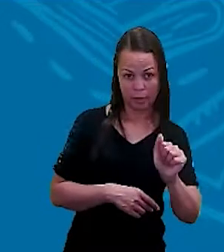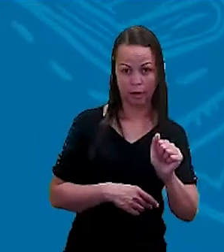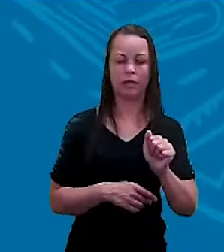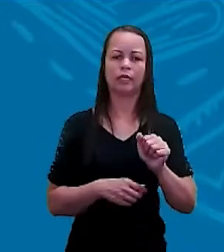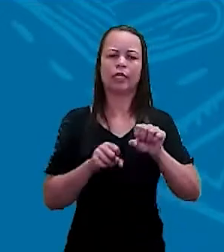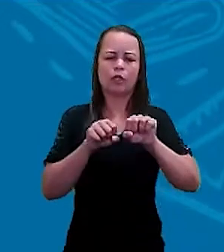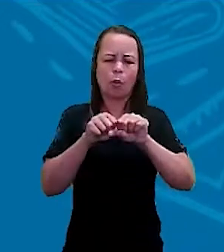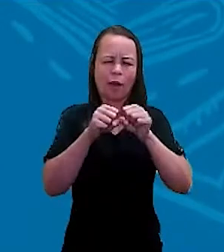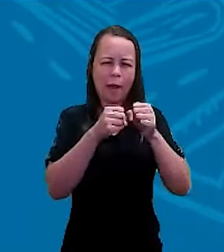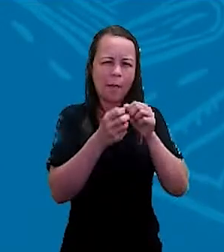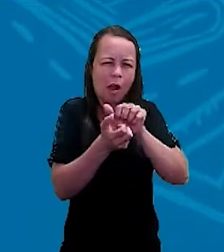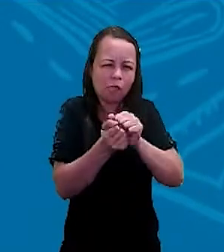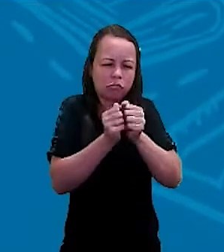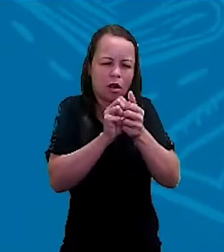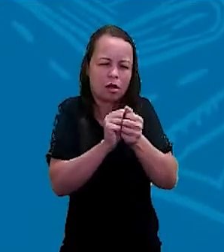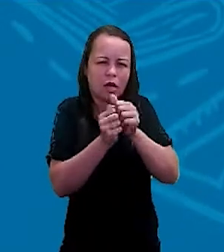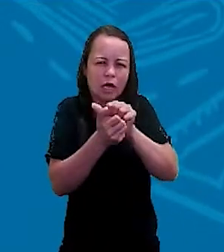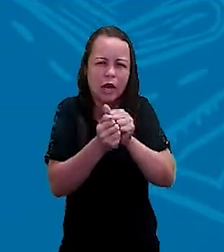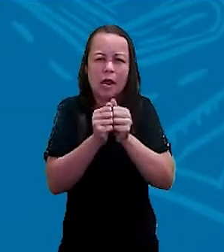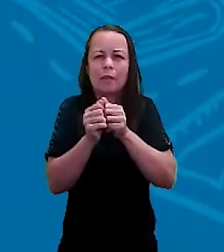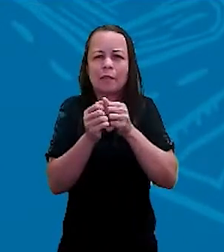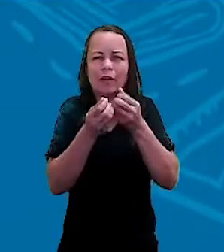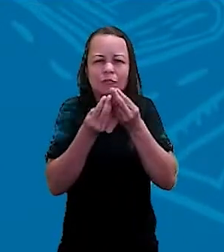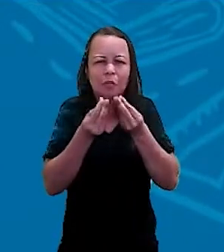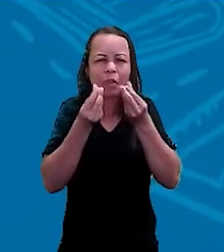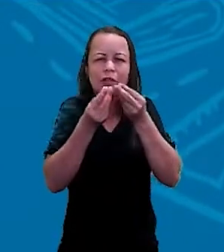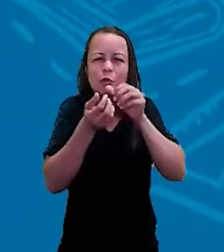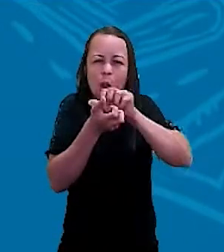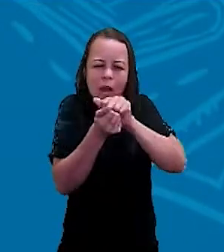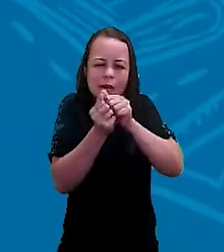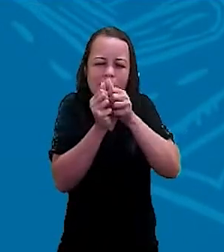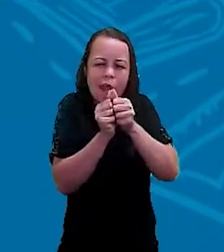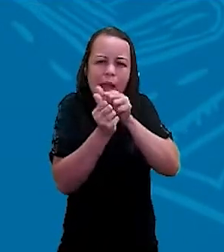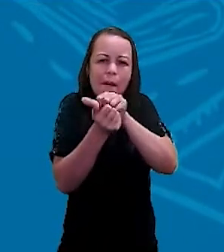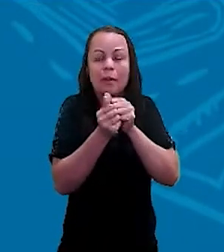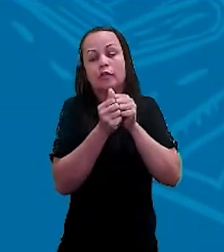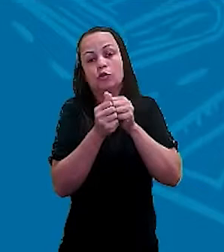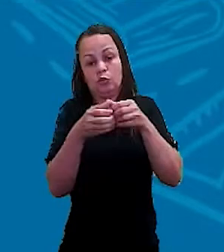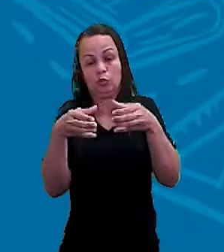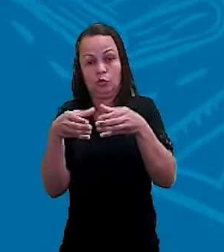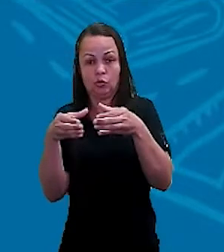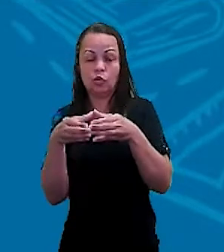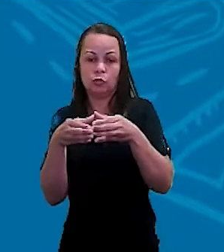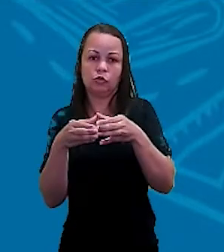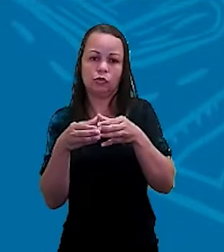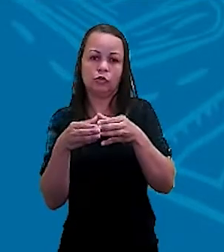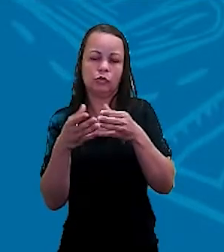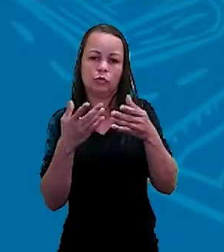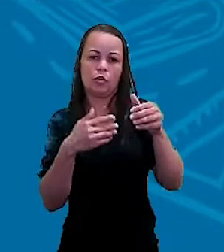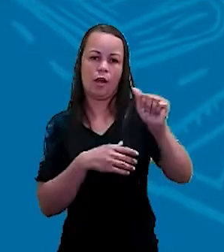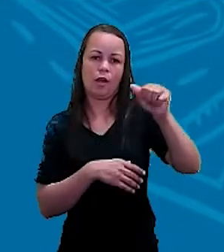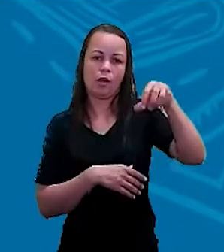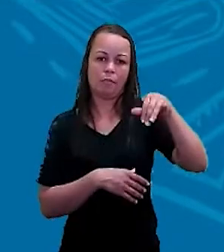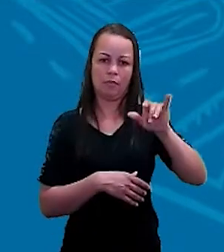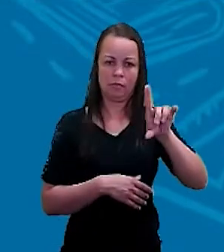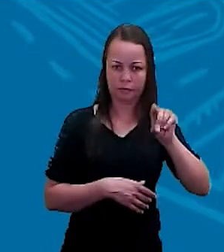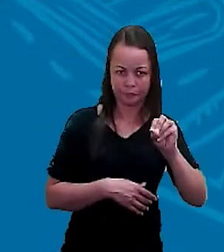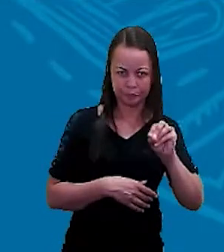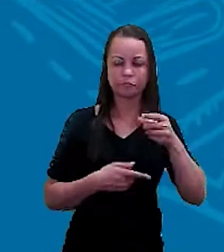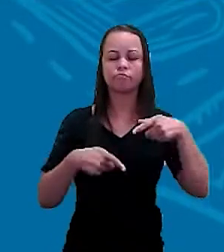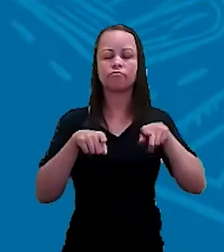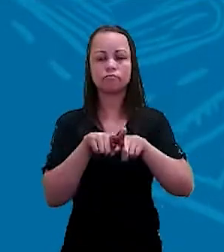amido, e não é verdade. Ela quebra esse açúcar grandão do grupo, tanto do amido, como